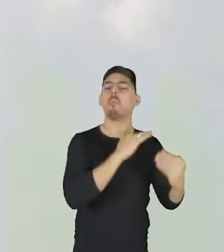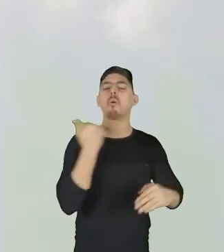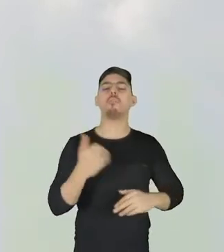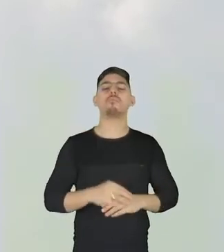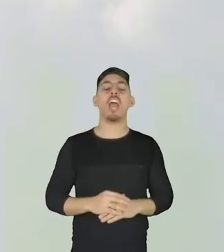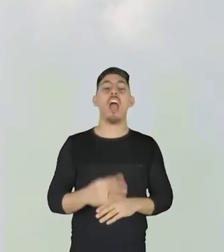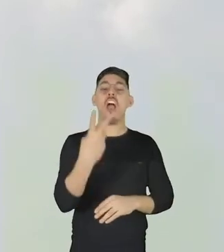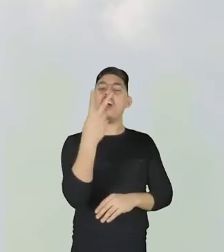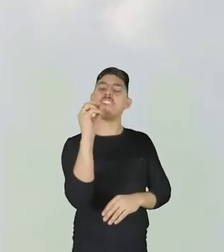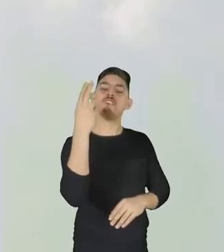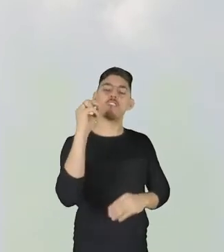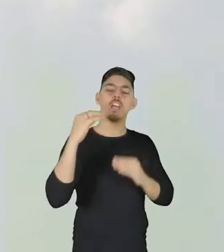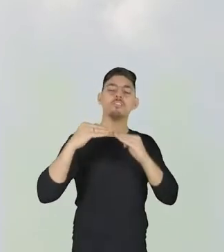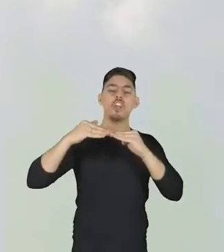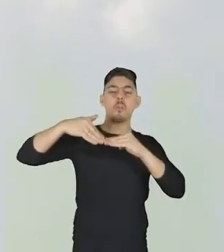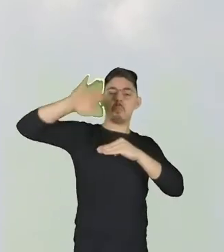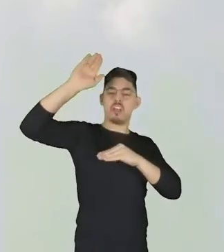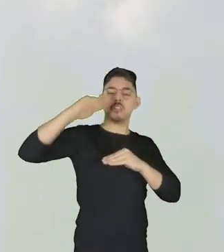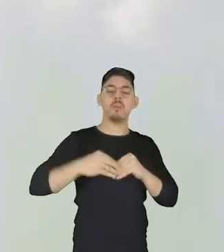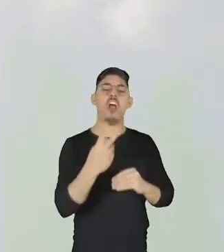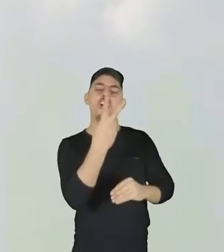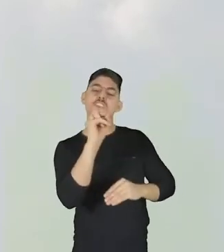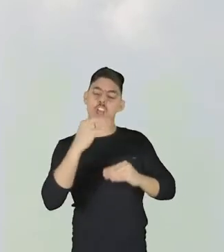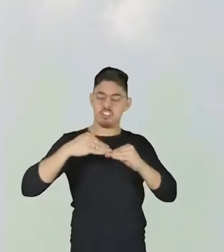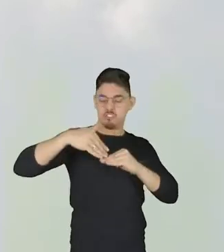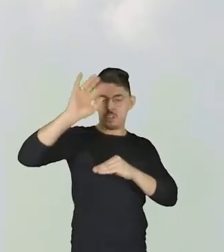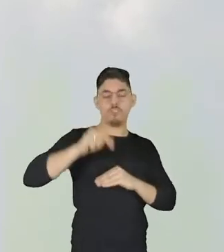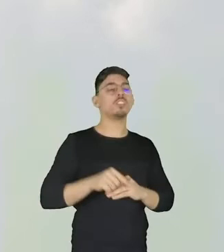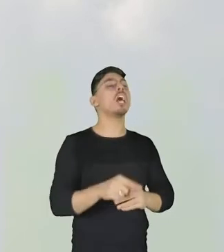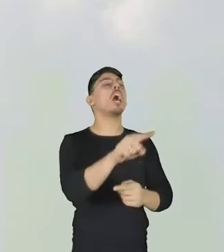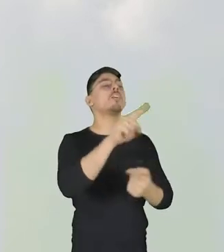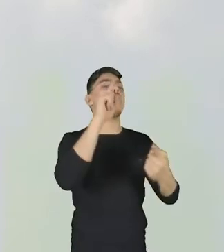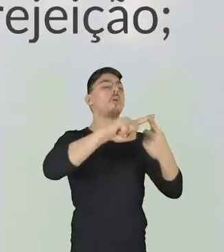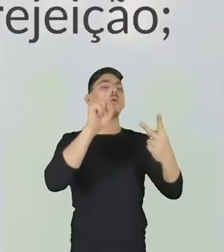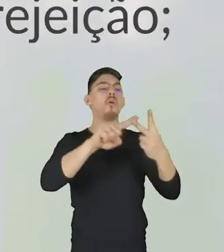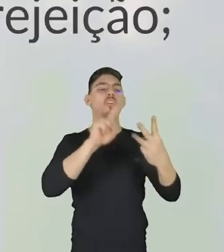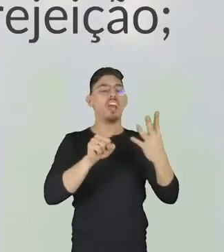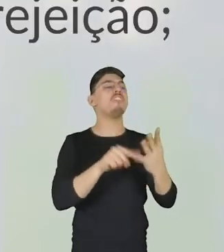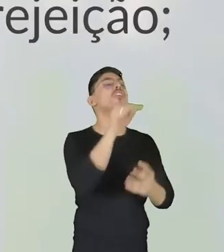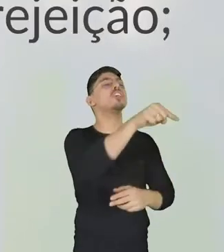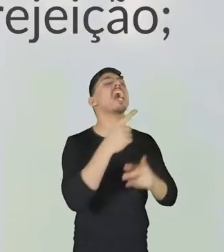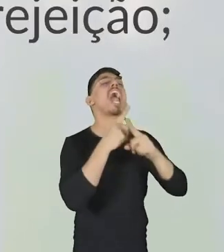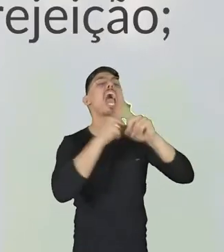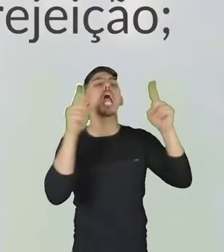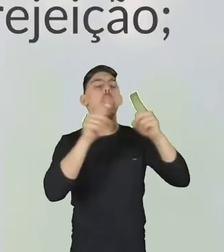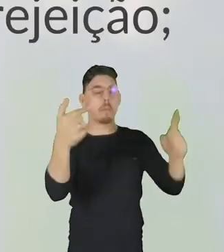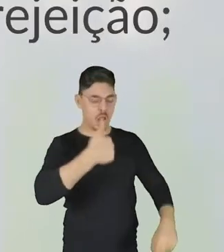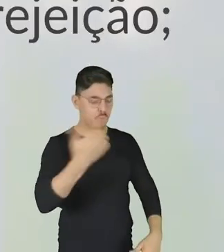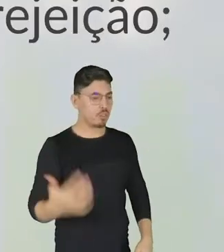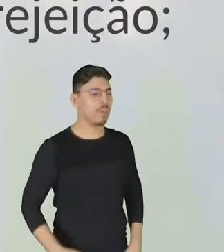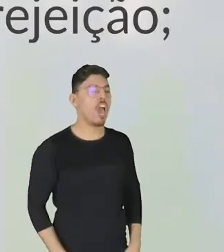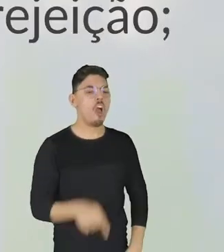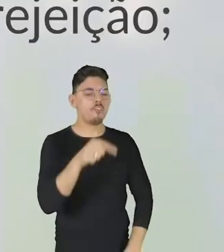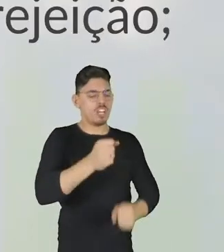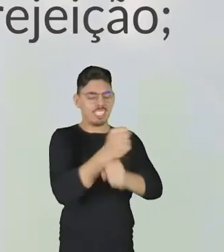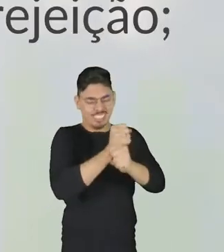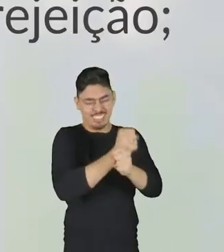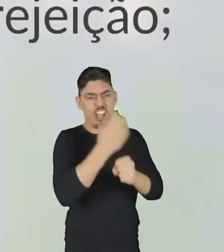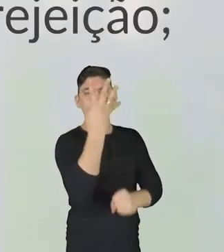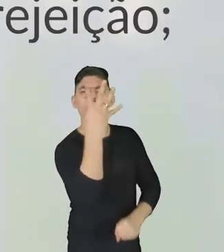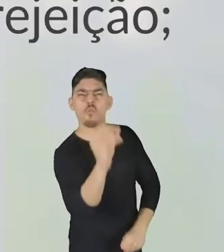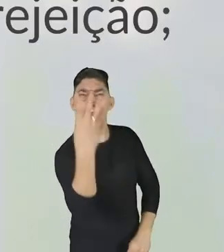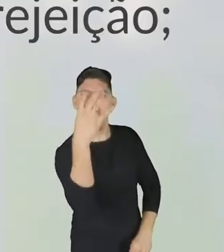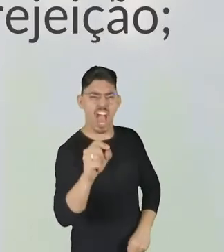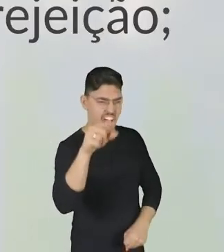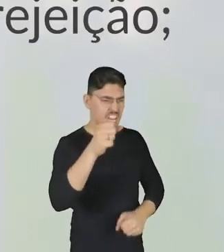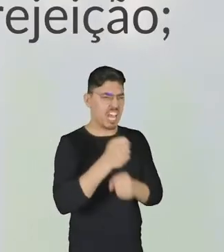20 anos para cima, que foram contados no recenseamento e que se queixaram contra mim. Durante 40 anos vocês